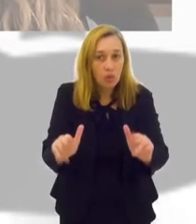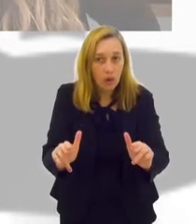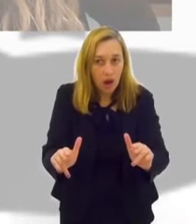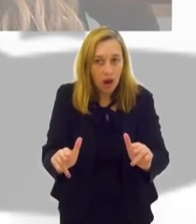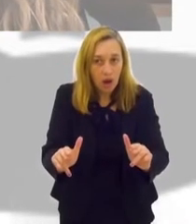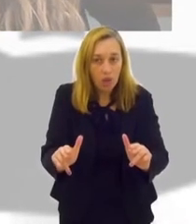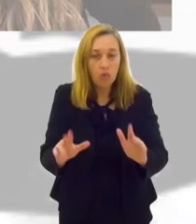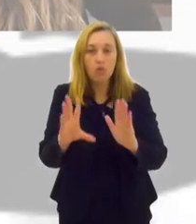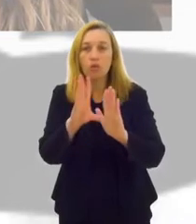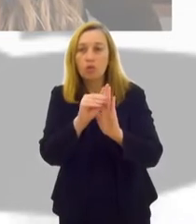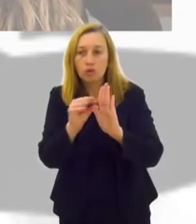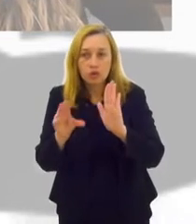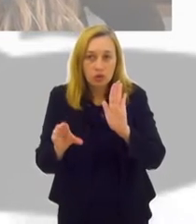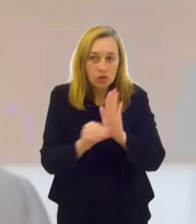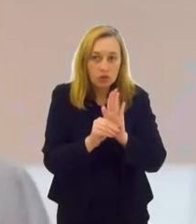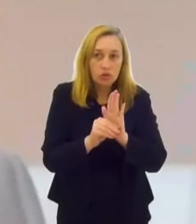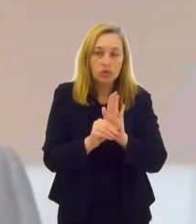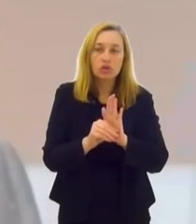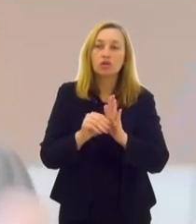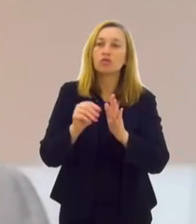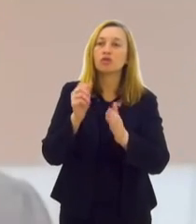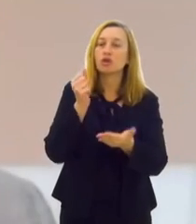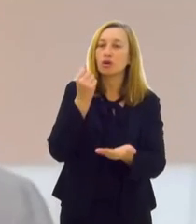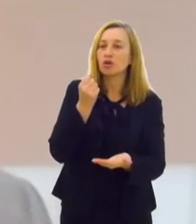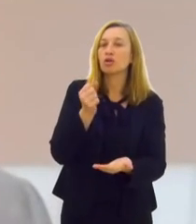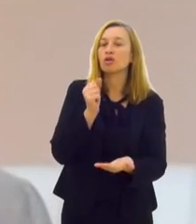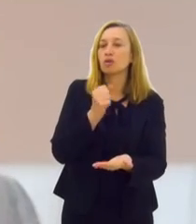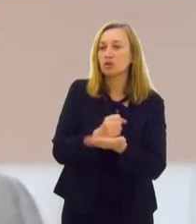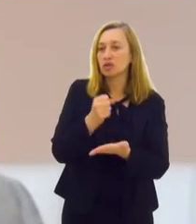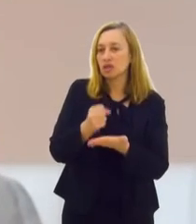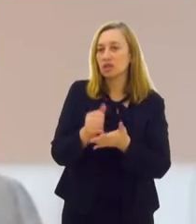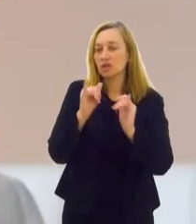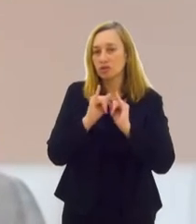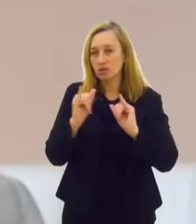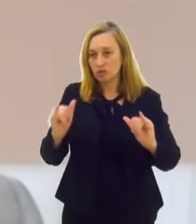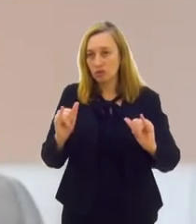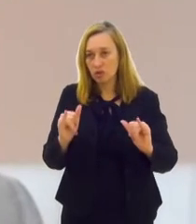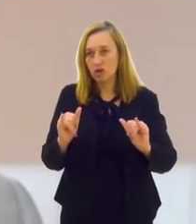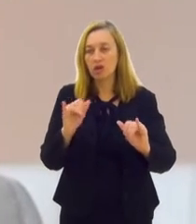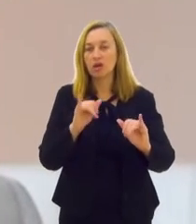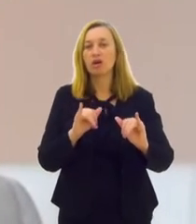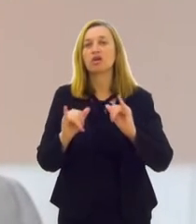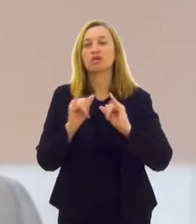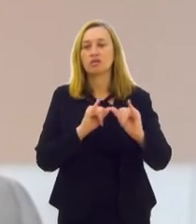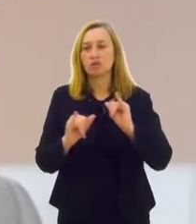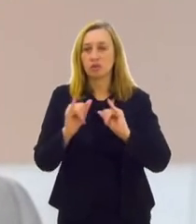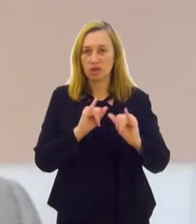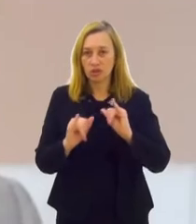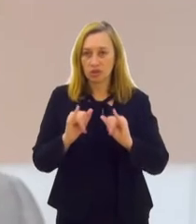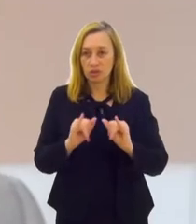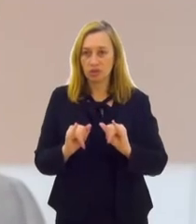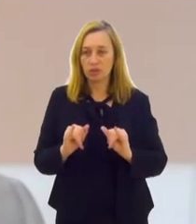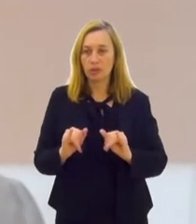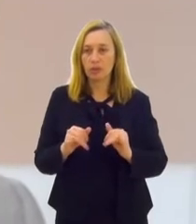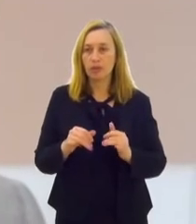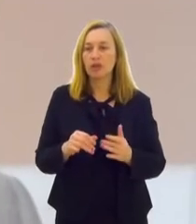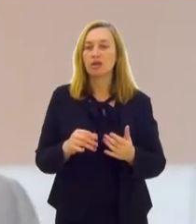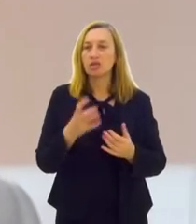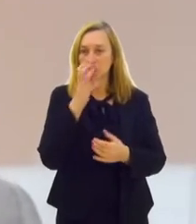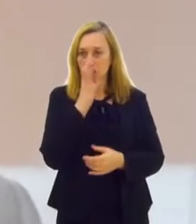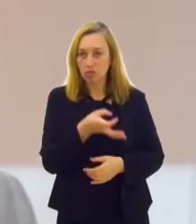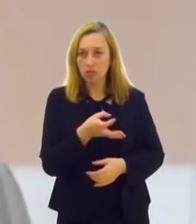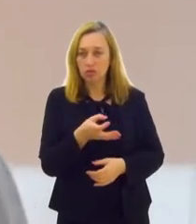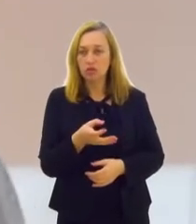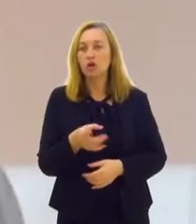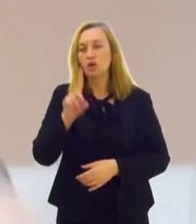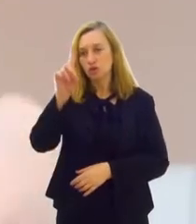mesmo impulsionamento de conteúdo que foi contratado para divulgar a informação ofensiva. Então, o direito